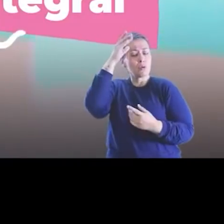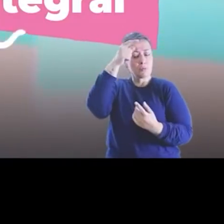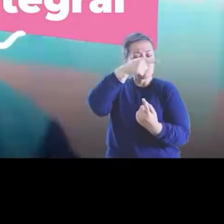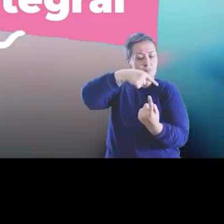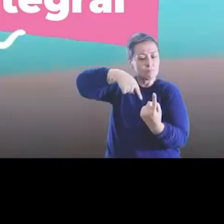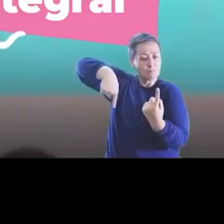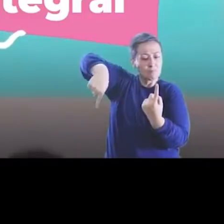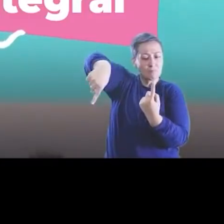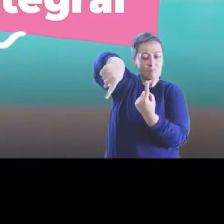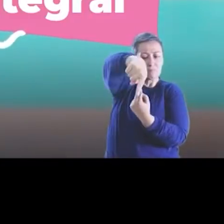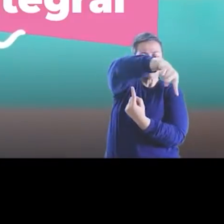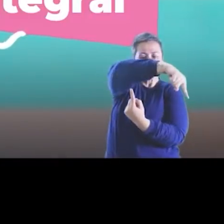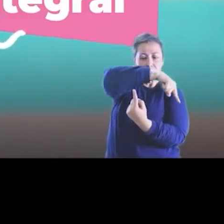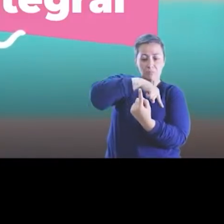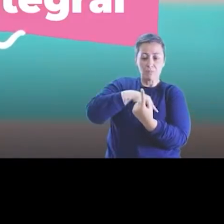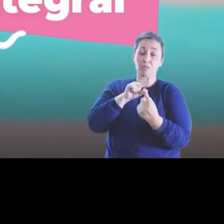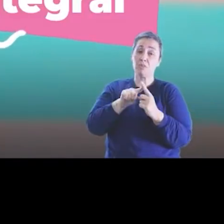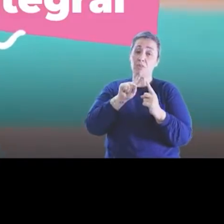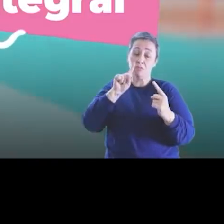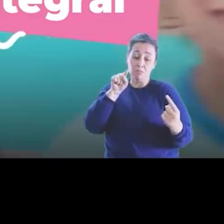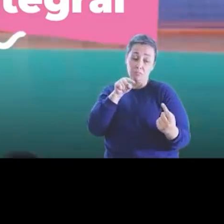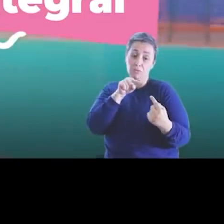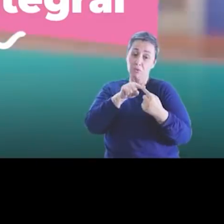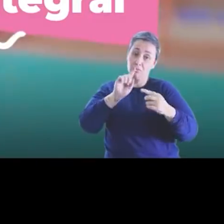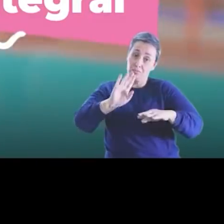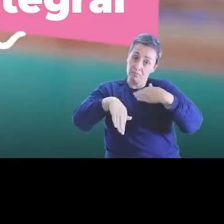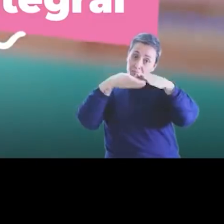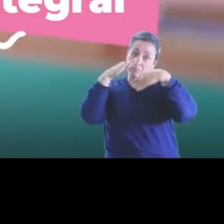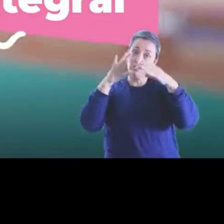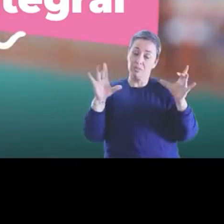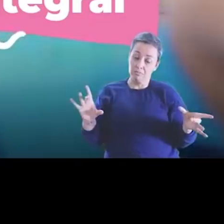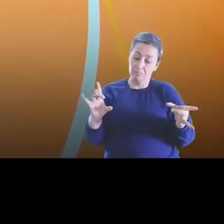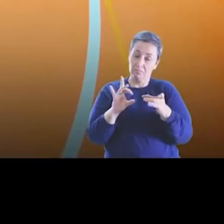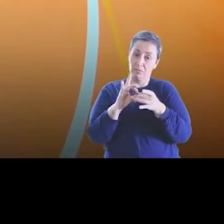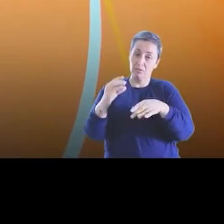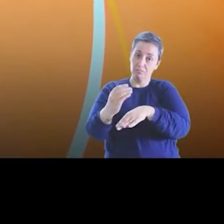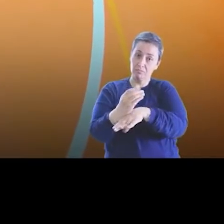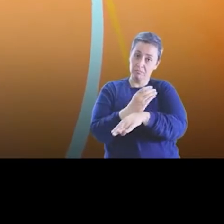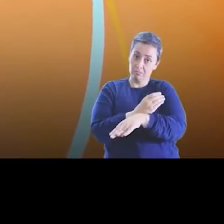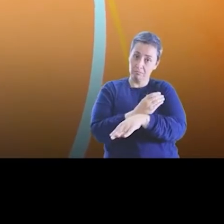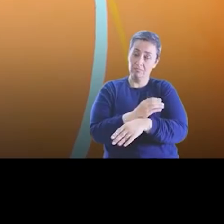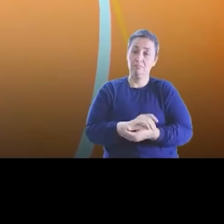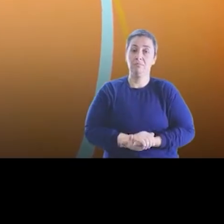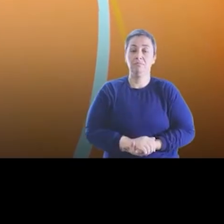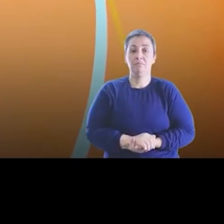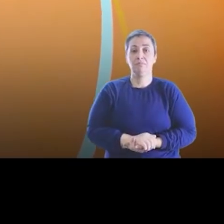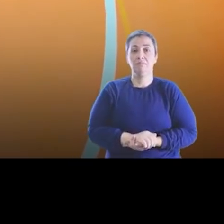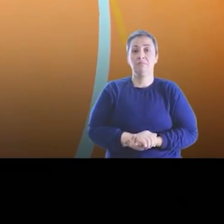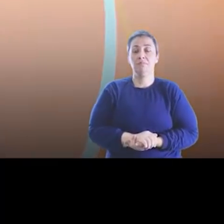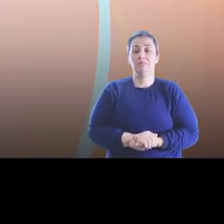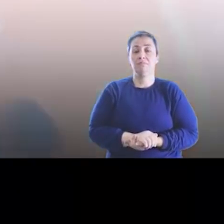um ângulo de 360 graus em busca do desenvolvimento integral.